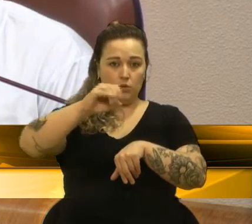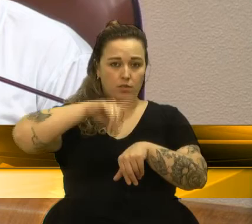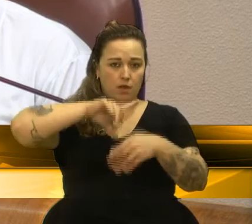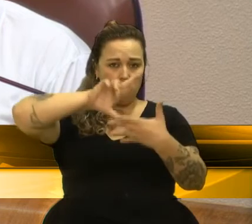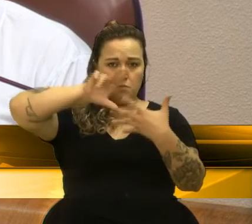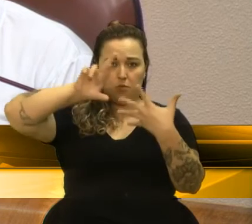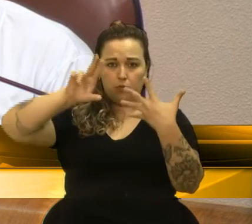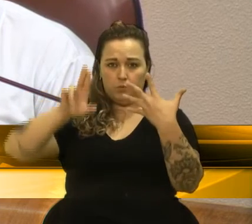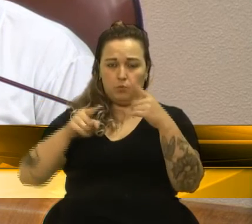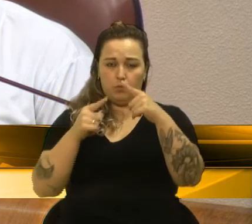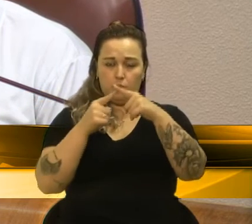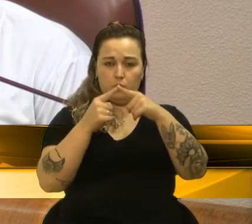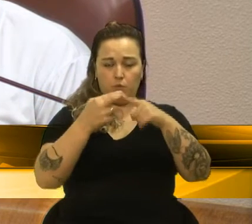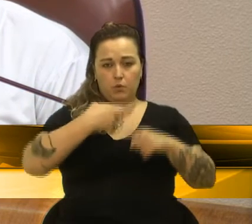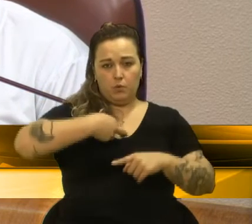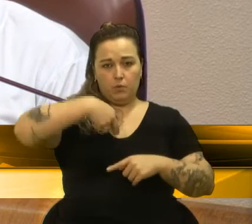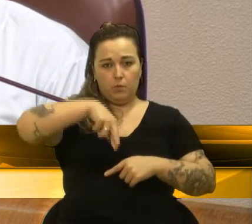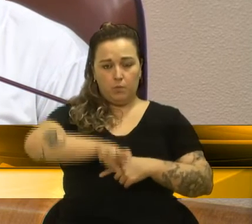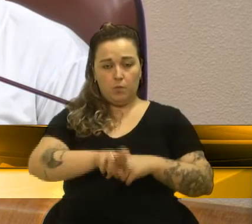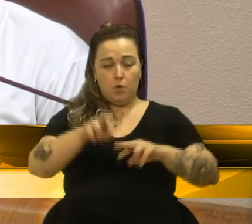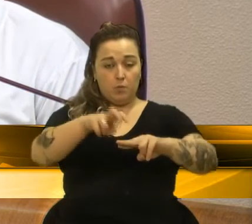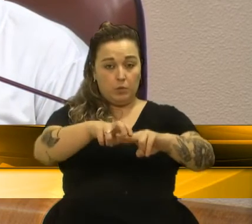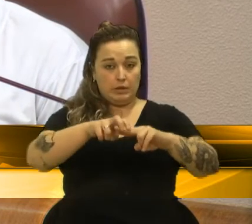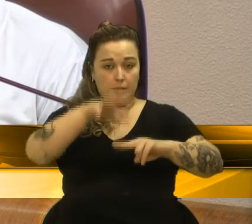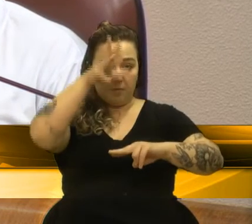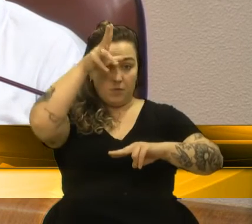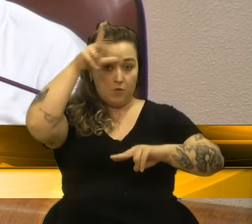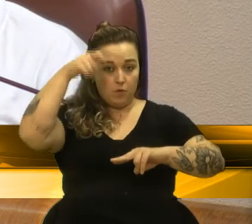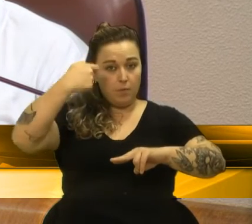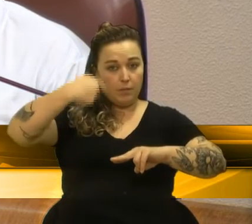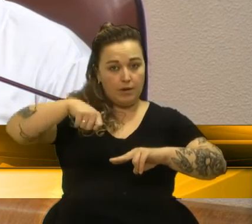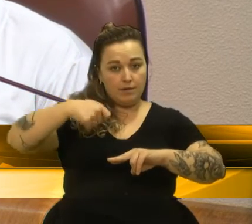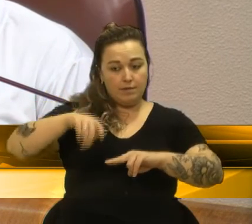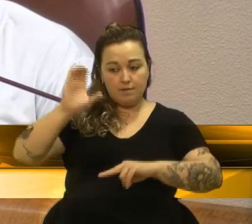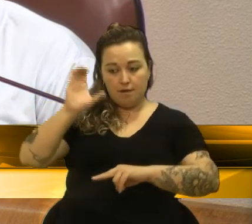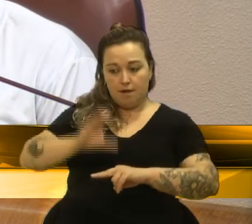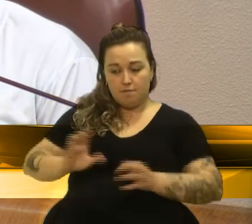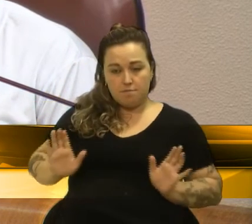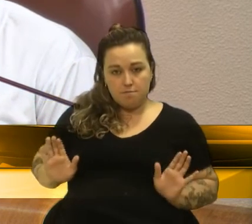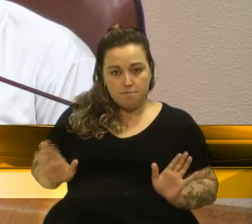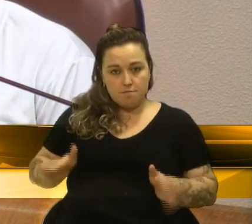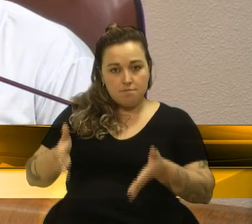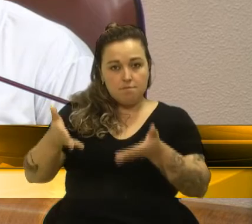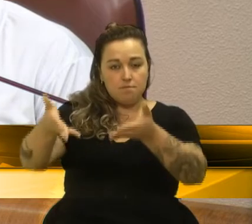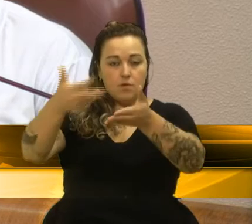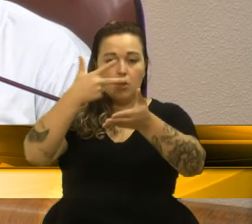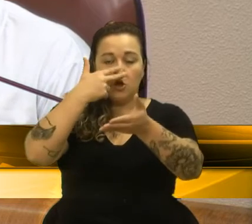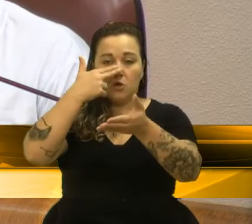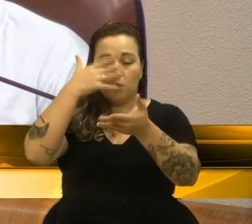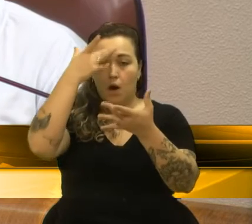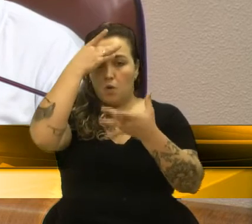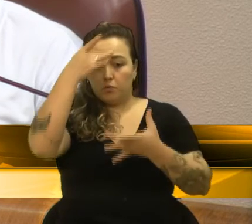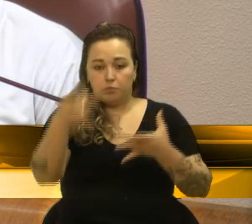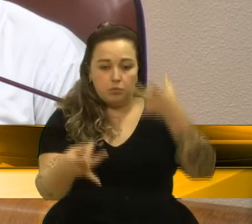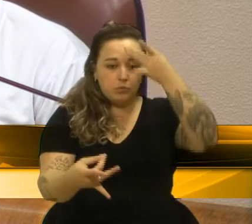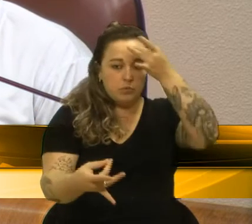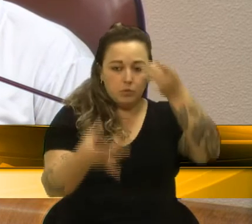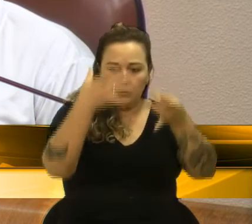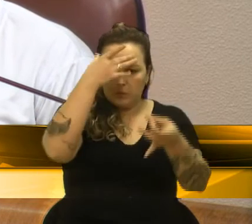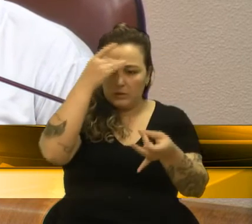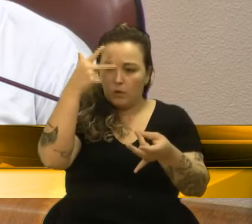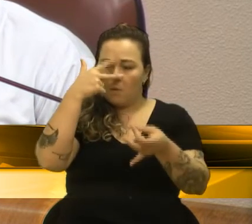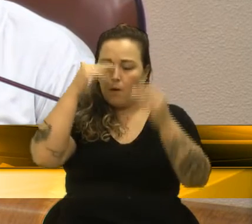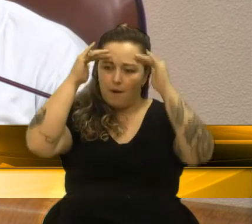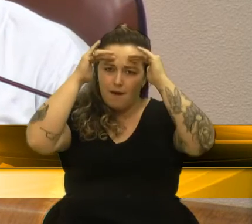Federal, o Estado deve se preocupar em proporcionar a seus cidadãos um clima de perfeita compreensão religiosa, proscrevendo